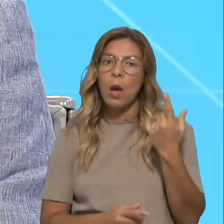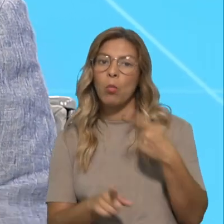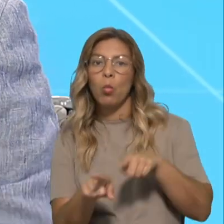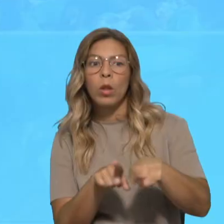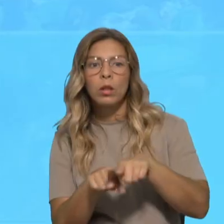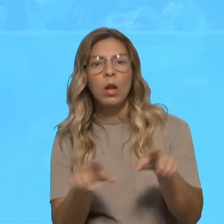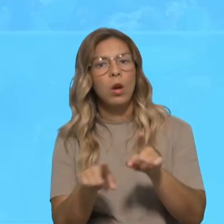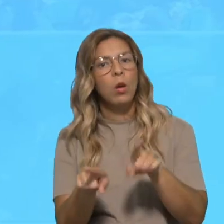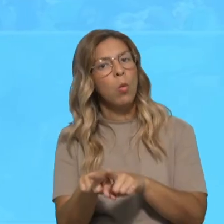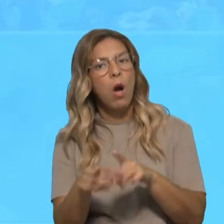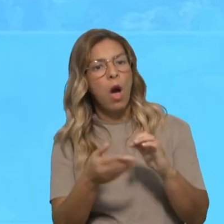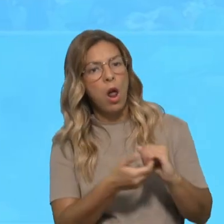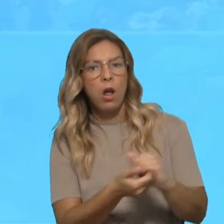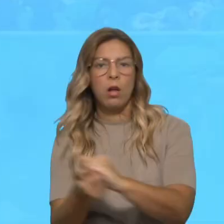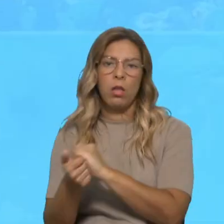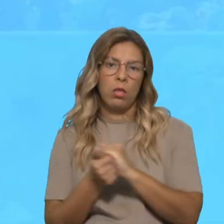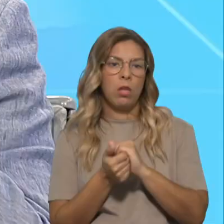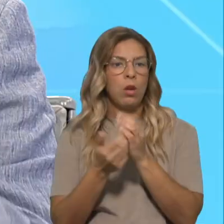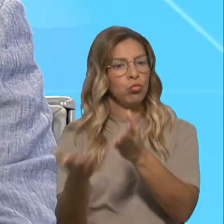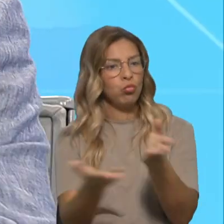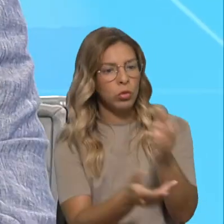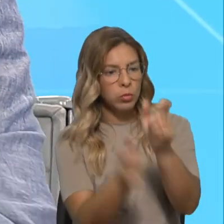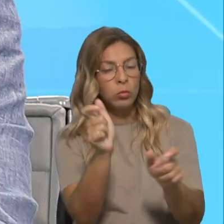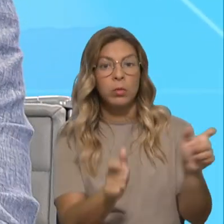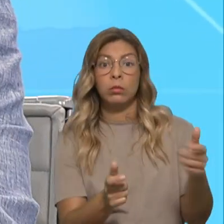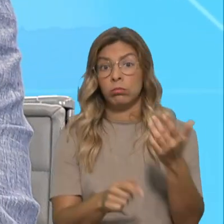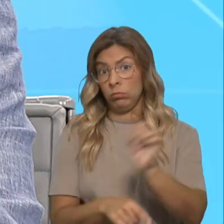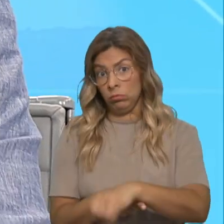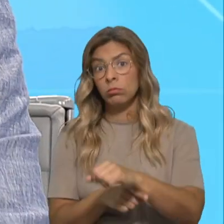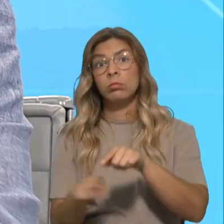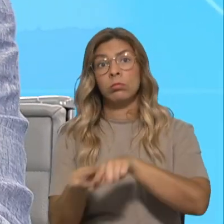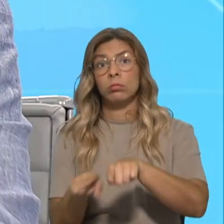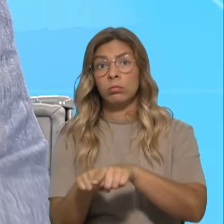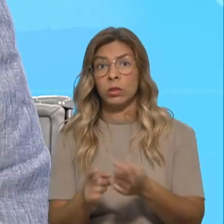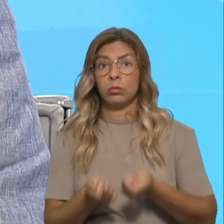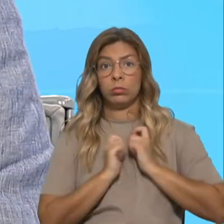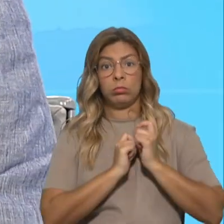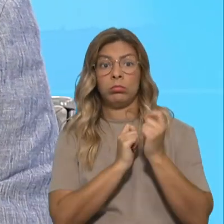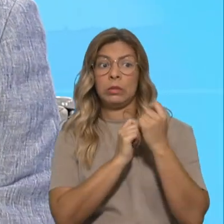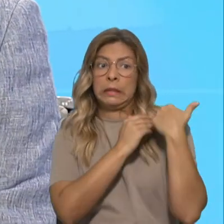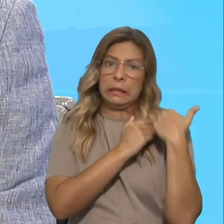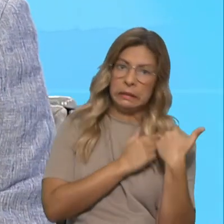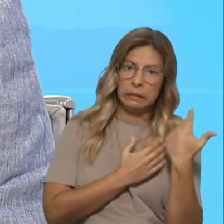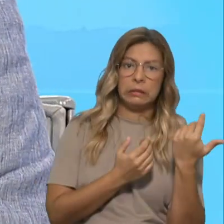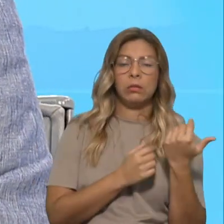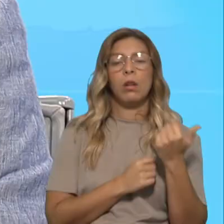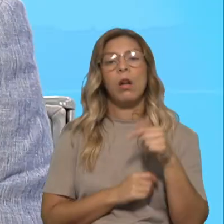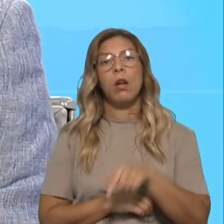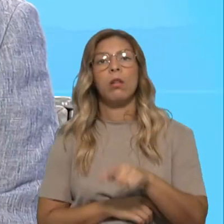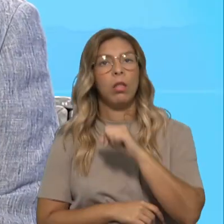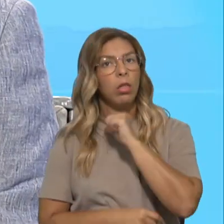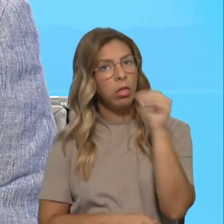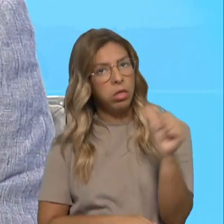Papa Francisco também o repetiu várias vezes. Sim, mas também é uma cruz, porque um político é também um alvo. É Claro. sempre um alvo. Não é? E, portanto, frequentemente